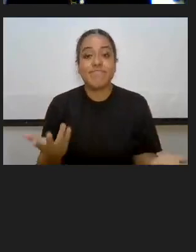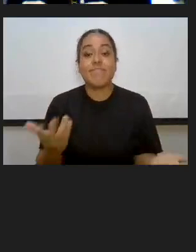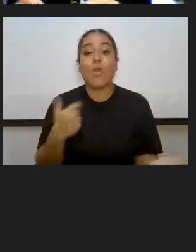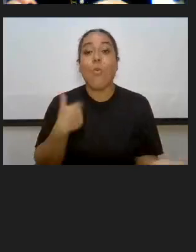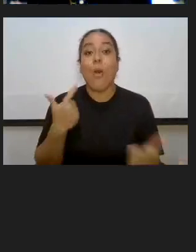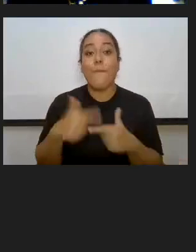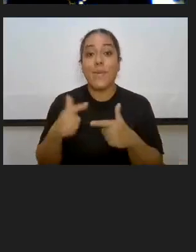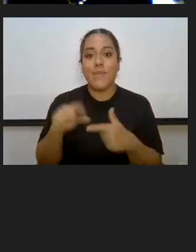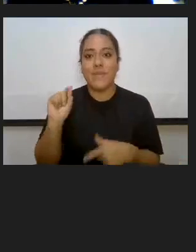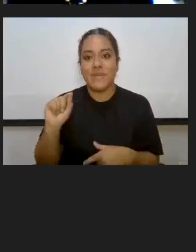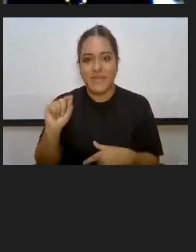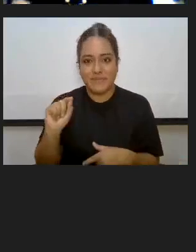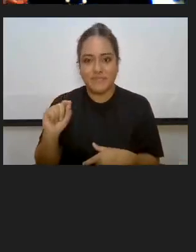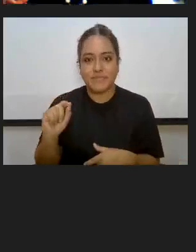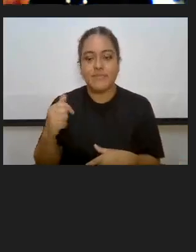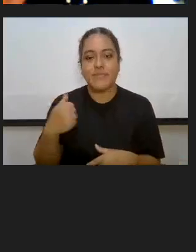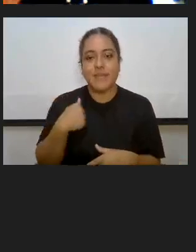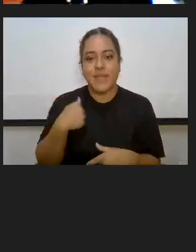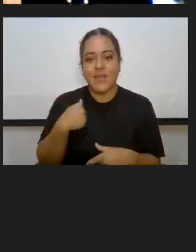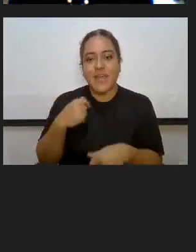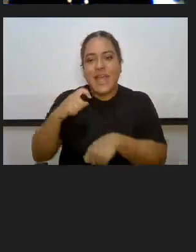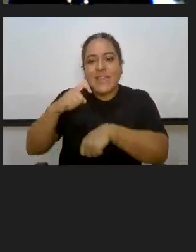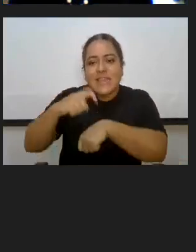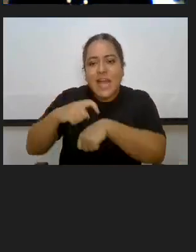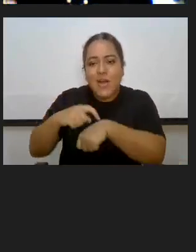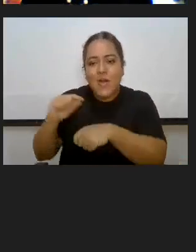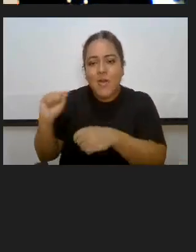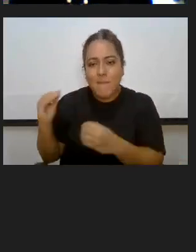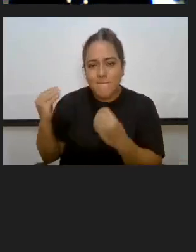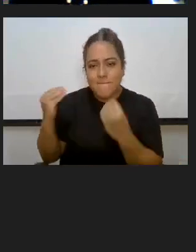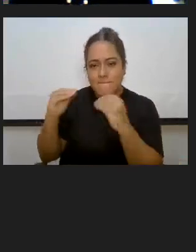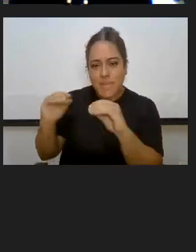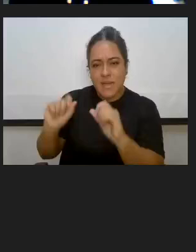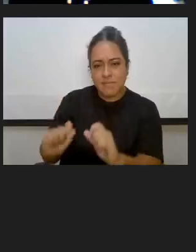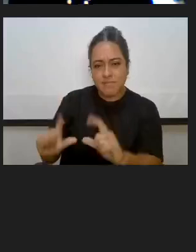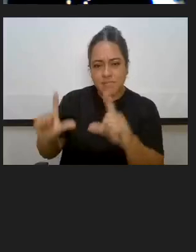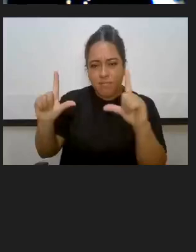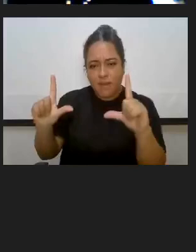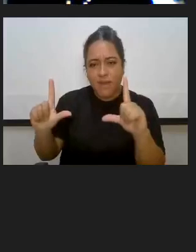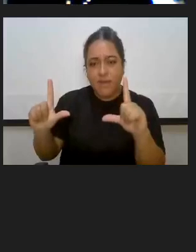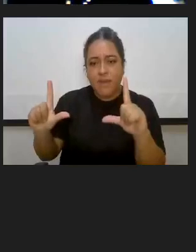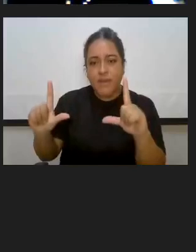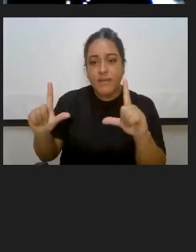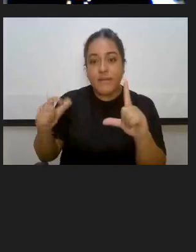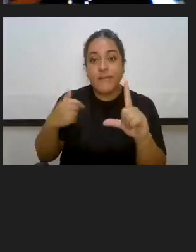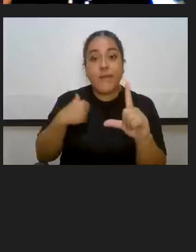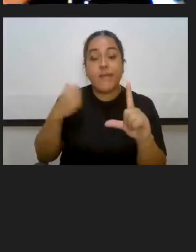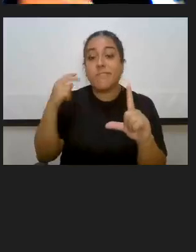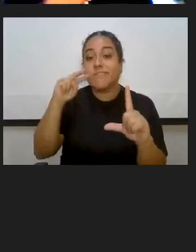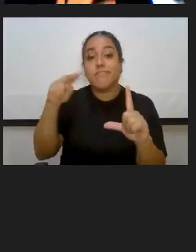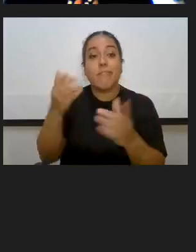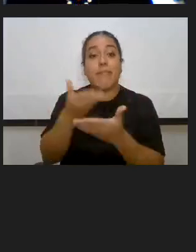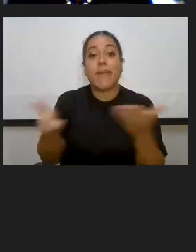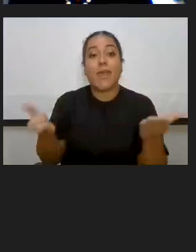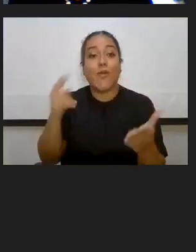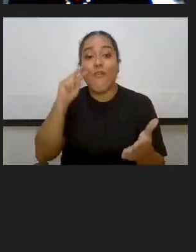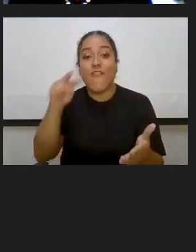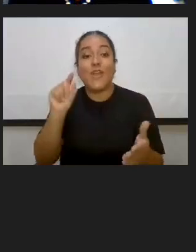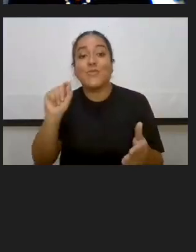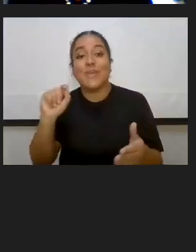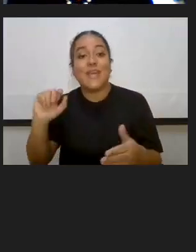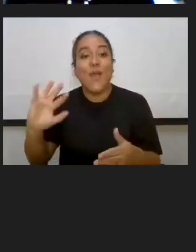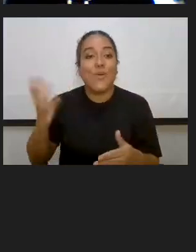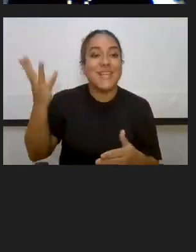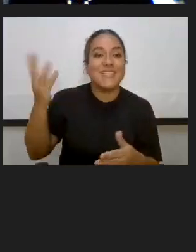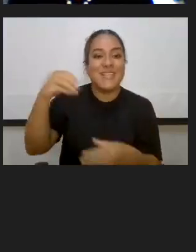gente? É que eu vou, na hora que eu colocar a tela cheia, o slide, eu não vejo mais o que está